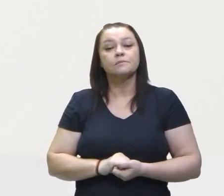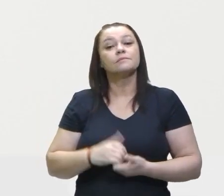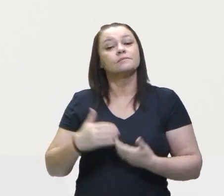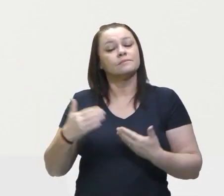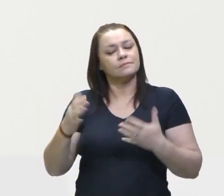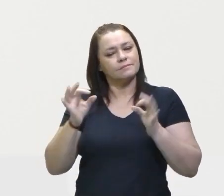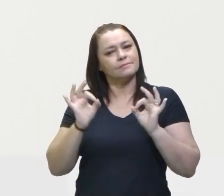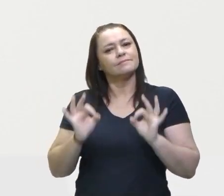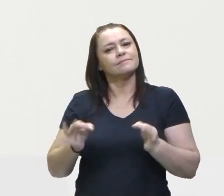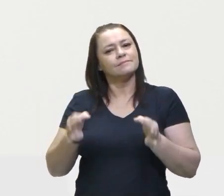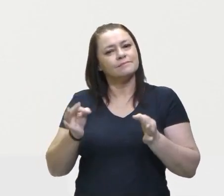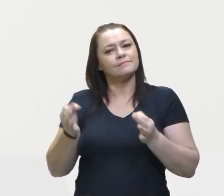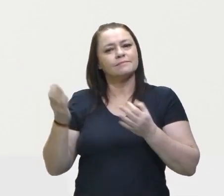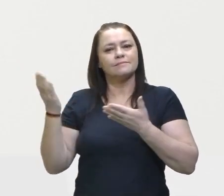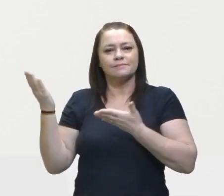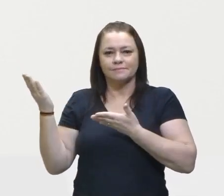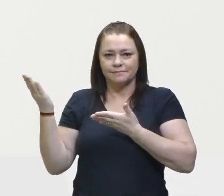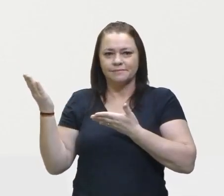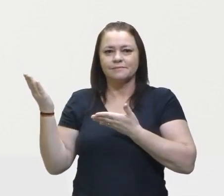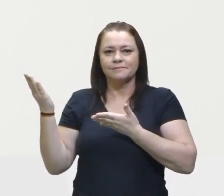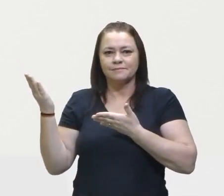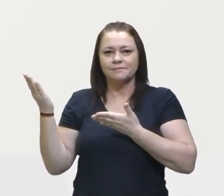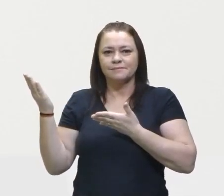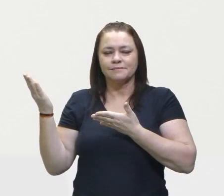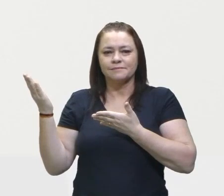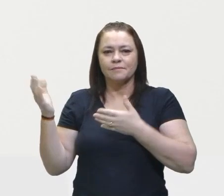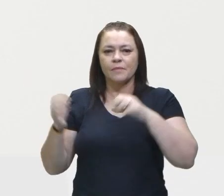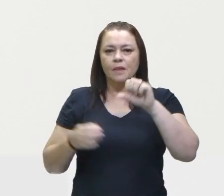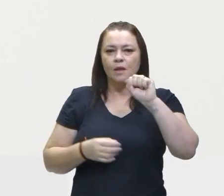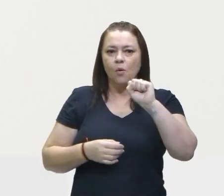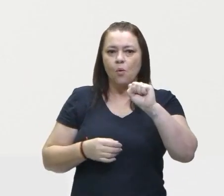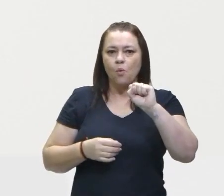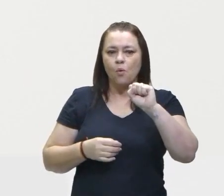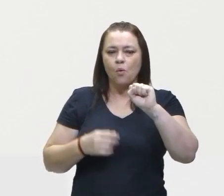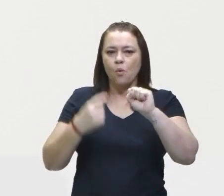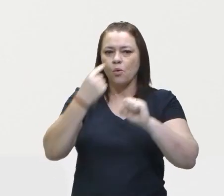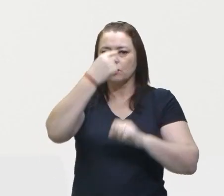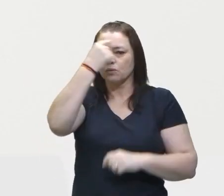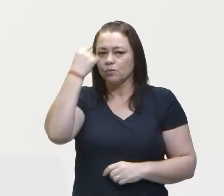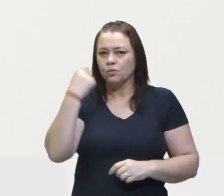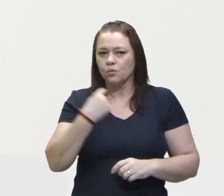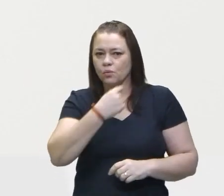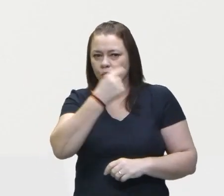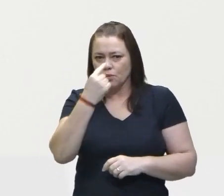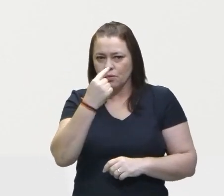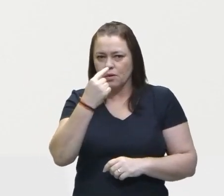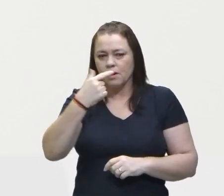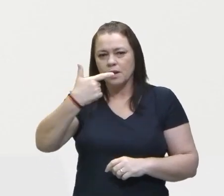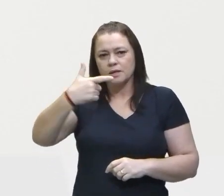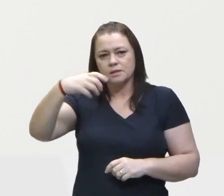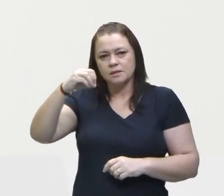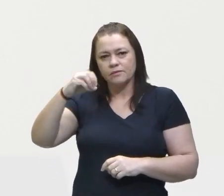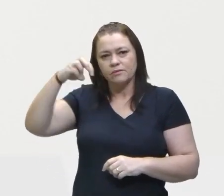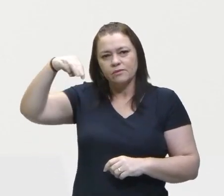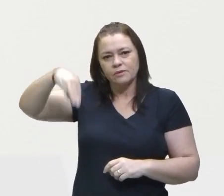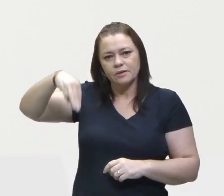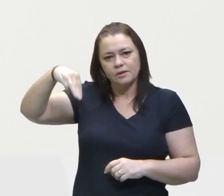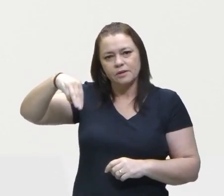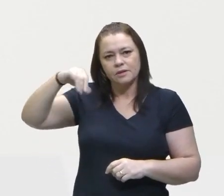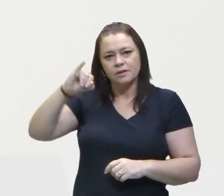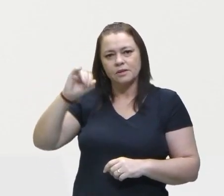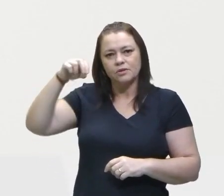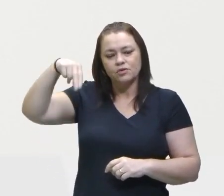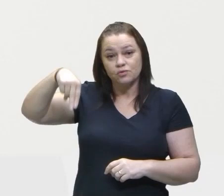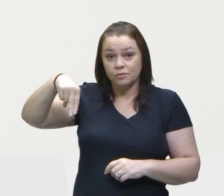Está aqui. 8 horas e 20 minutos. Esse